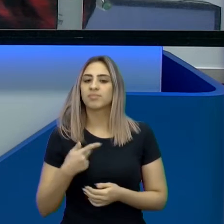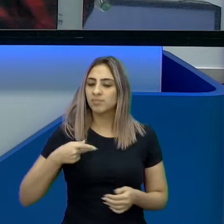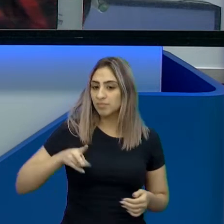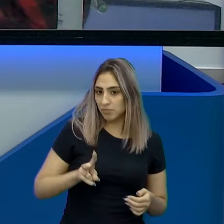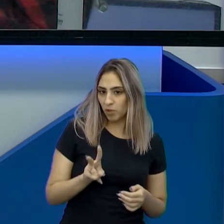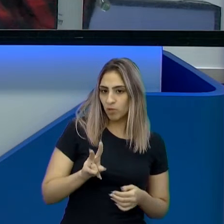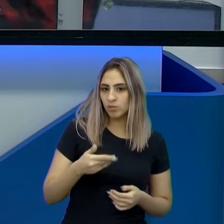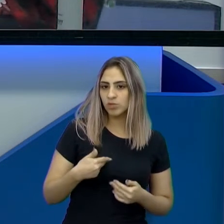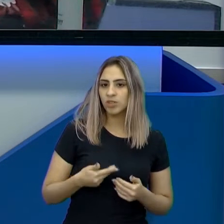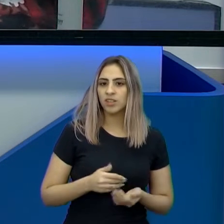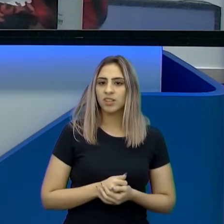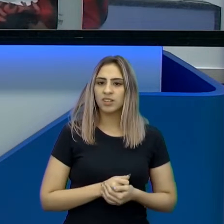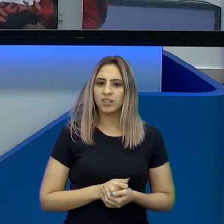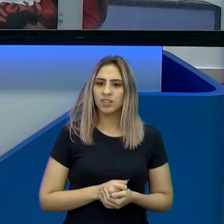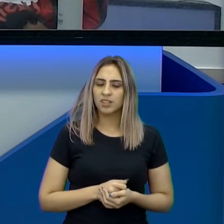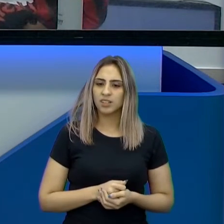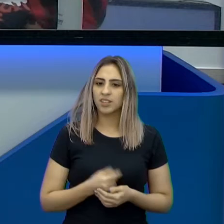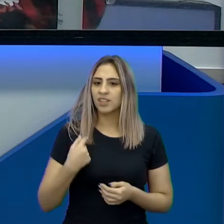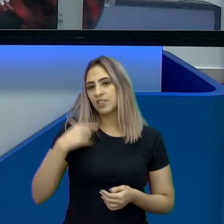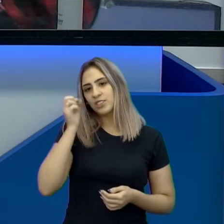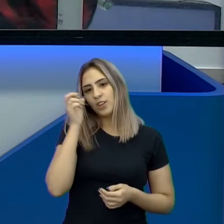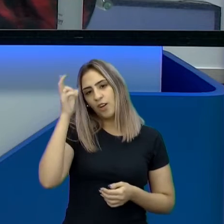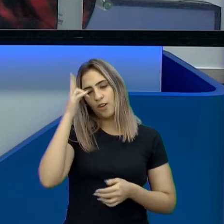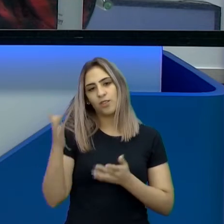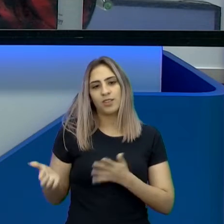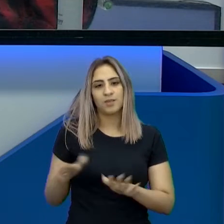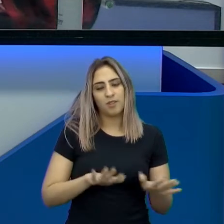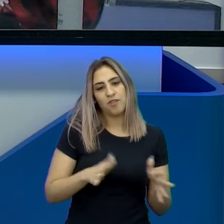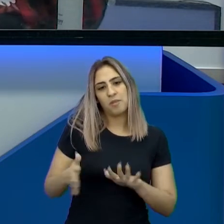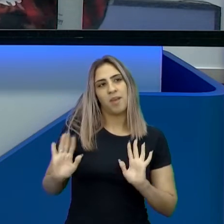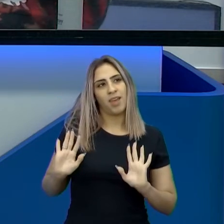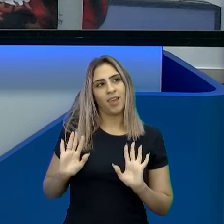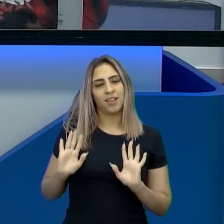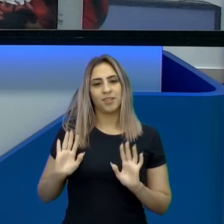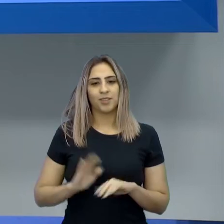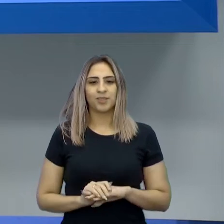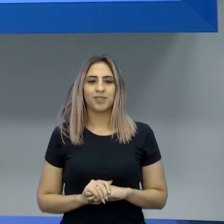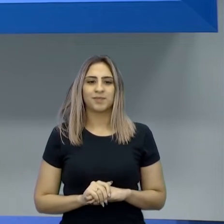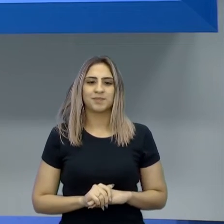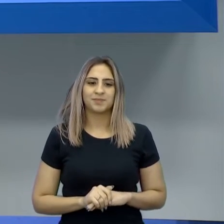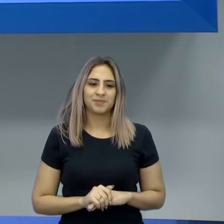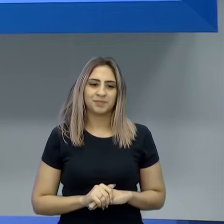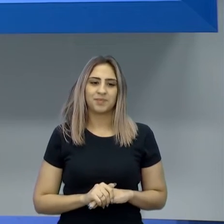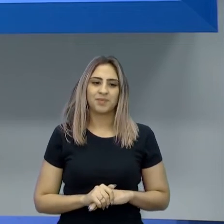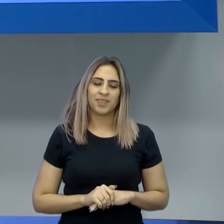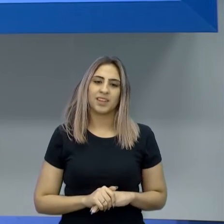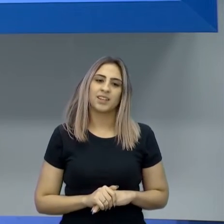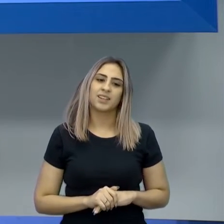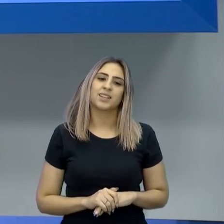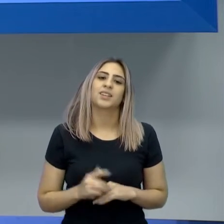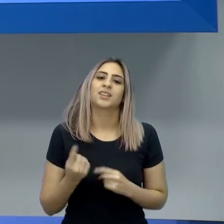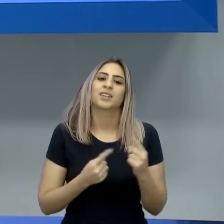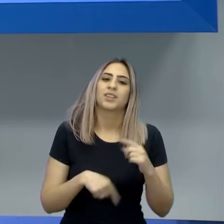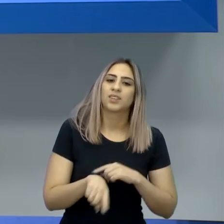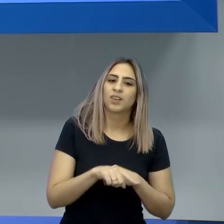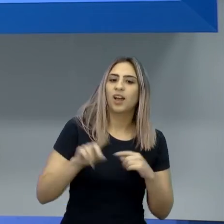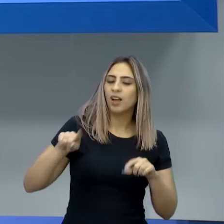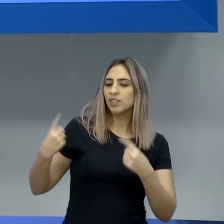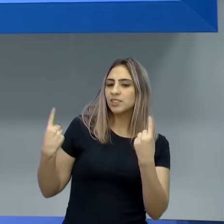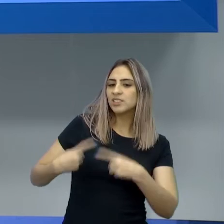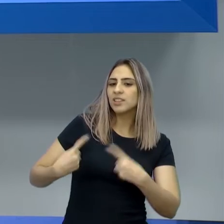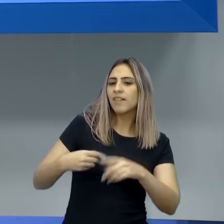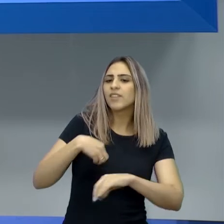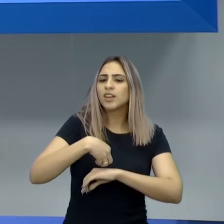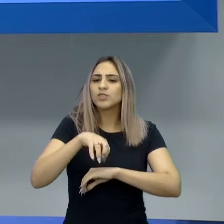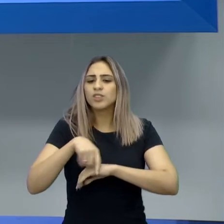continuar, Fabi? Fibrocultura em movimento. E aí, não, tudo bem. Mas, quais aí são os desafios, né, as